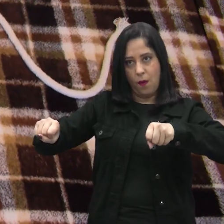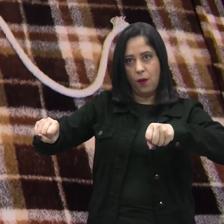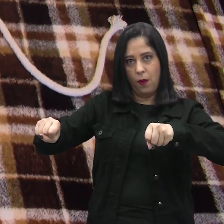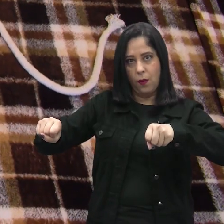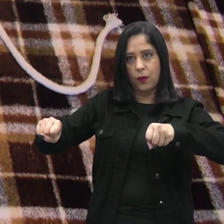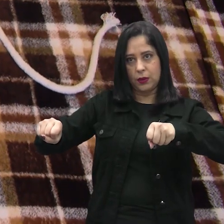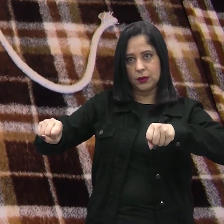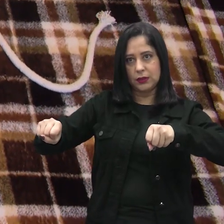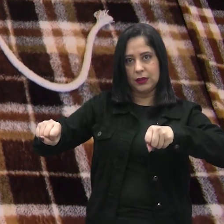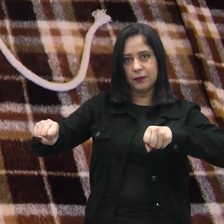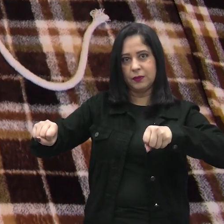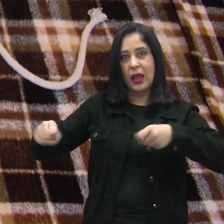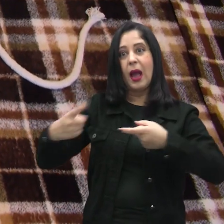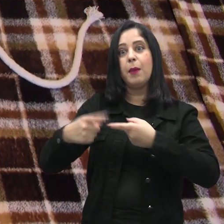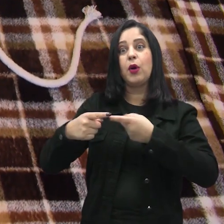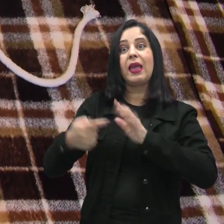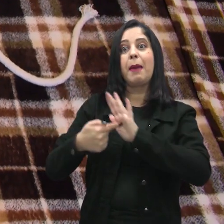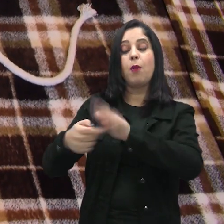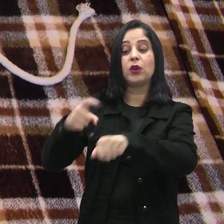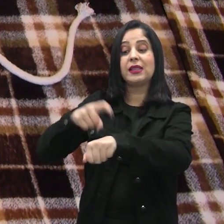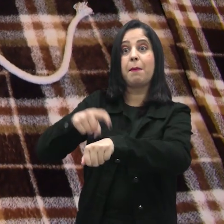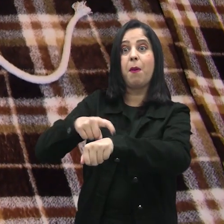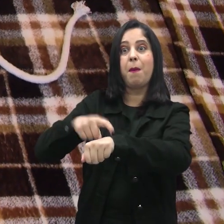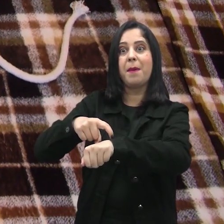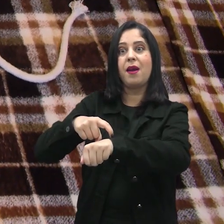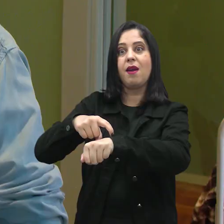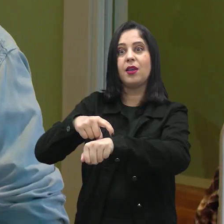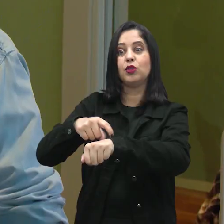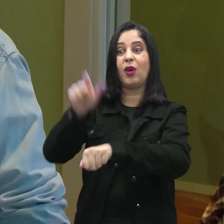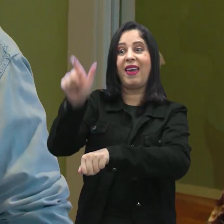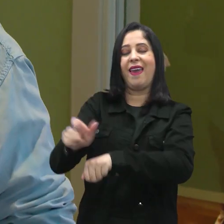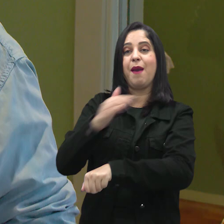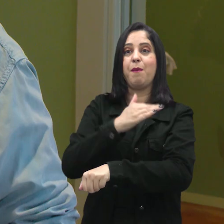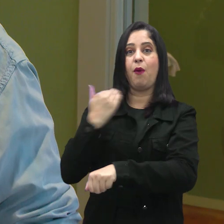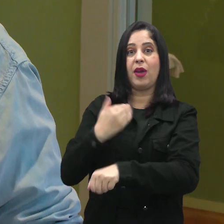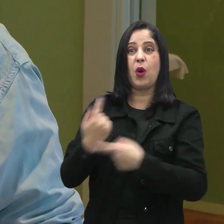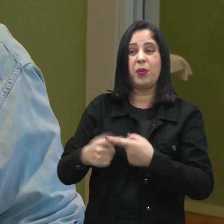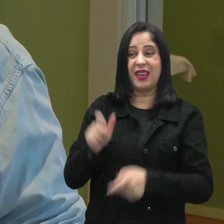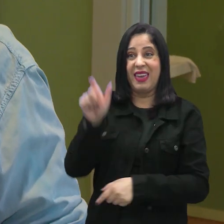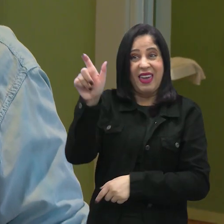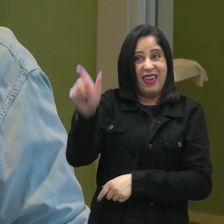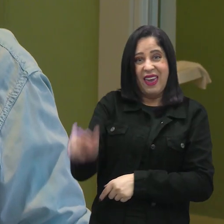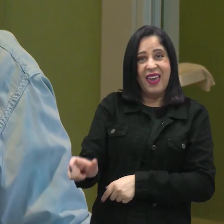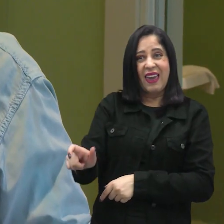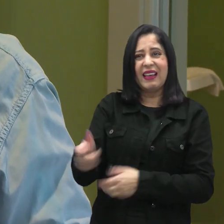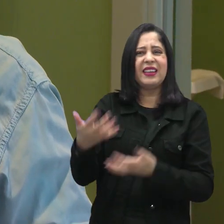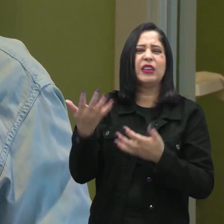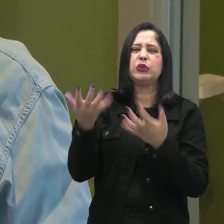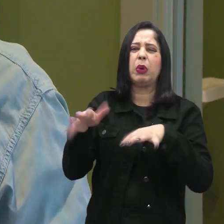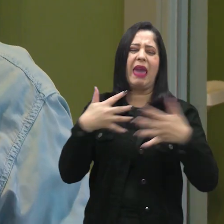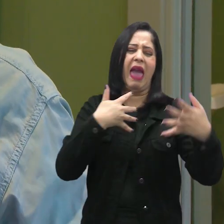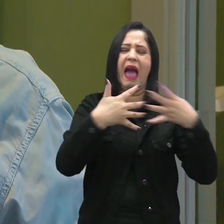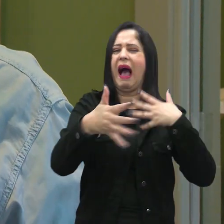verdade, como a crônica da hora da morte do Padre Rodolfo. Ele, desejoso, na verdade, de não atrapalhar a rotina